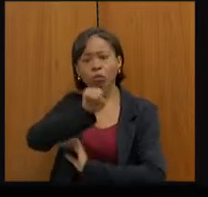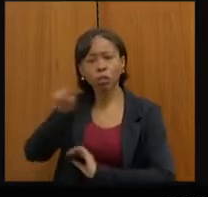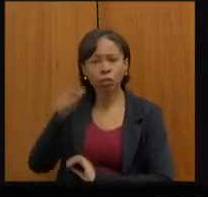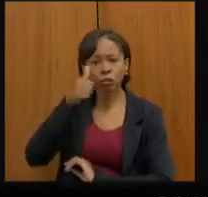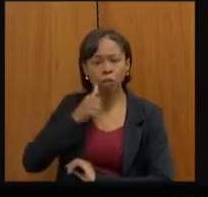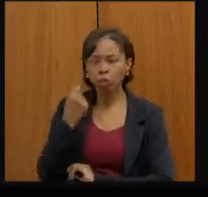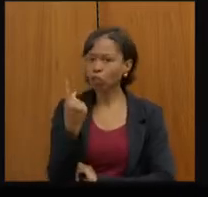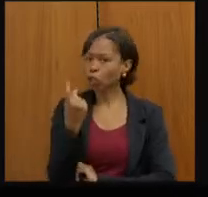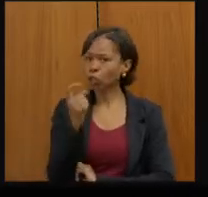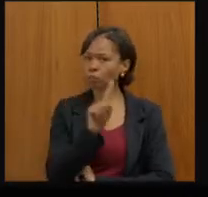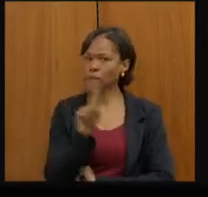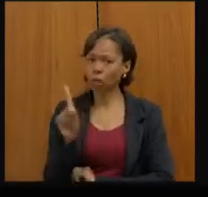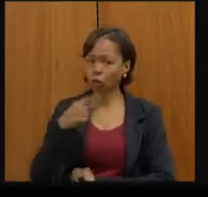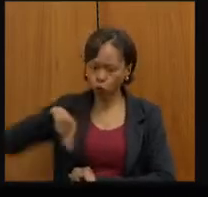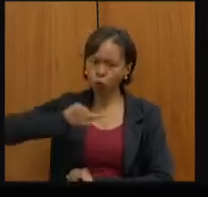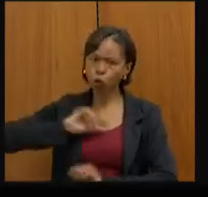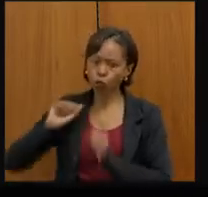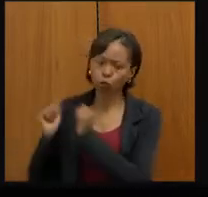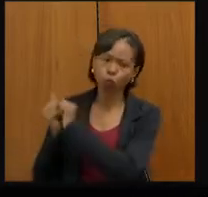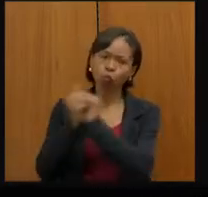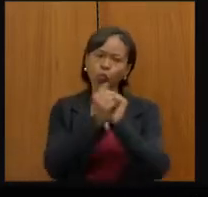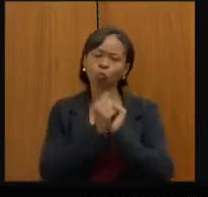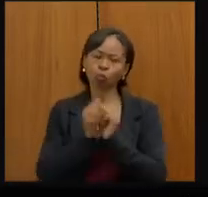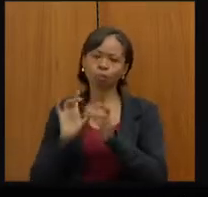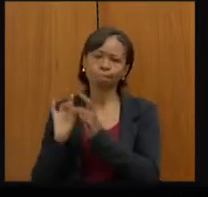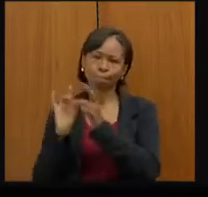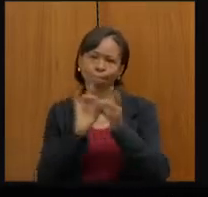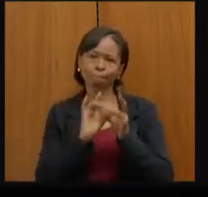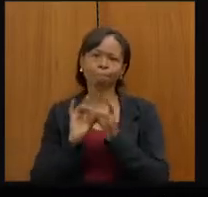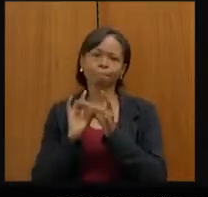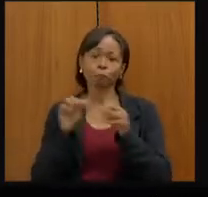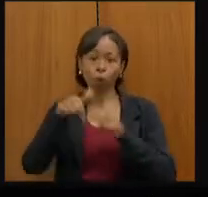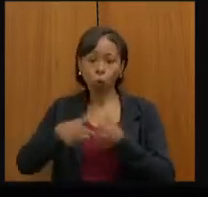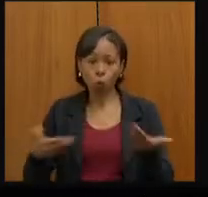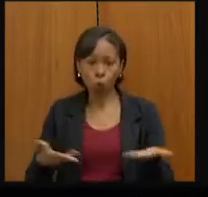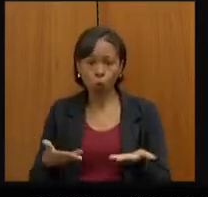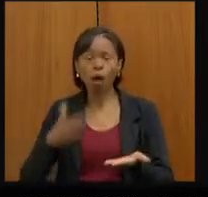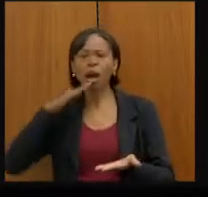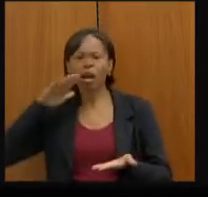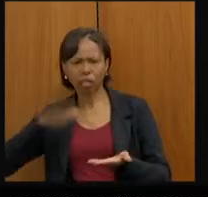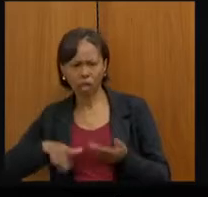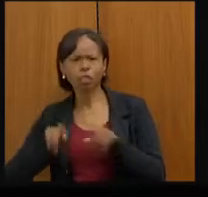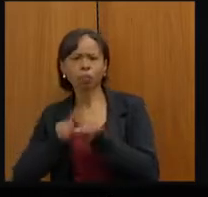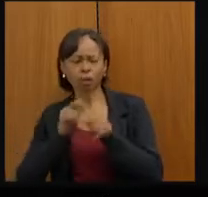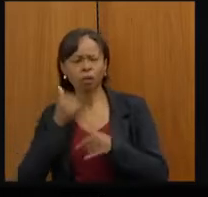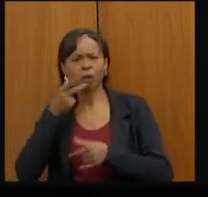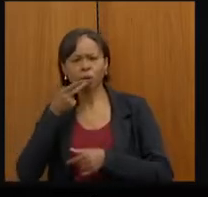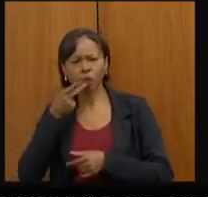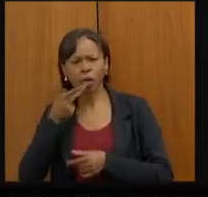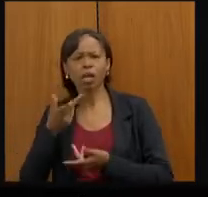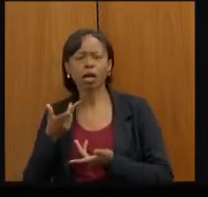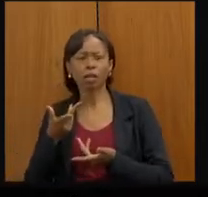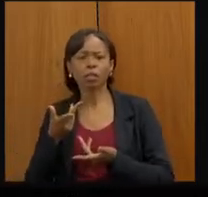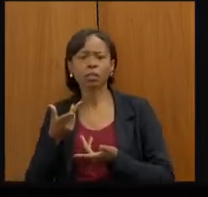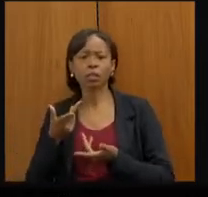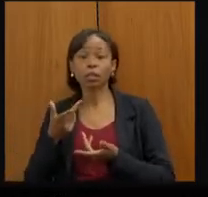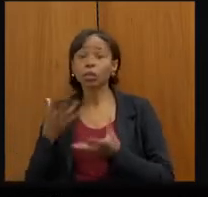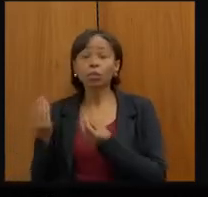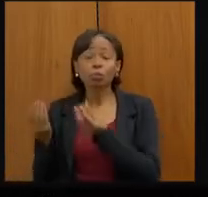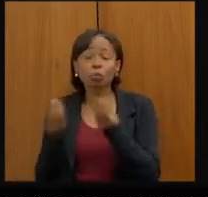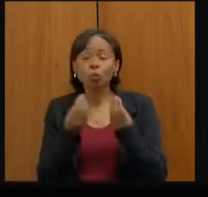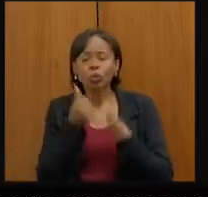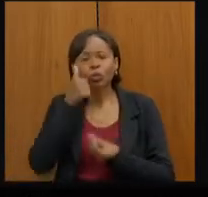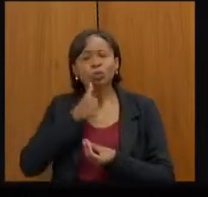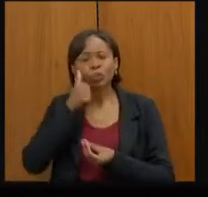hoje todos que me antecederam todos que vão falar tarde e muitas outras também pelo Estado de Minas